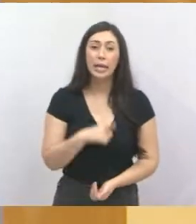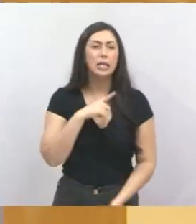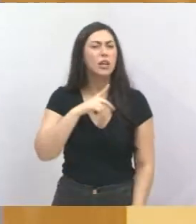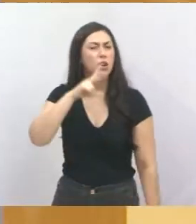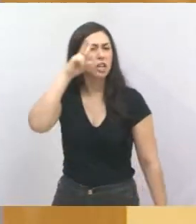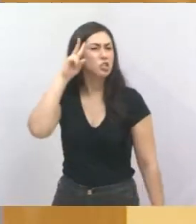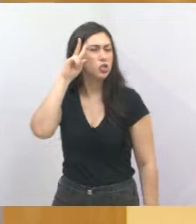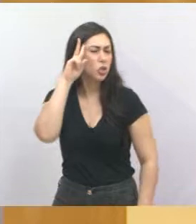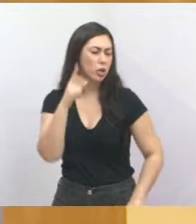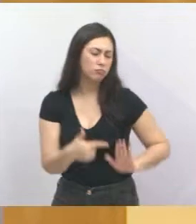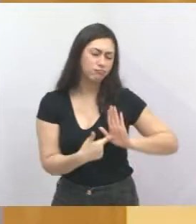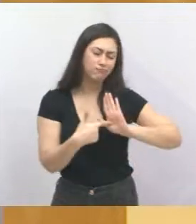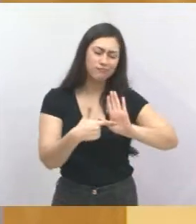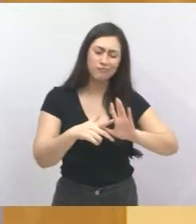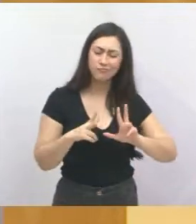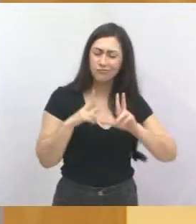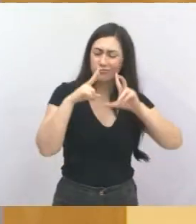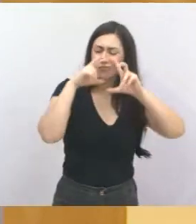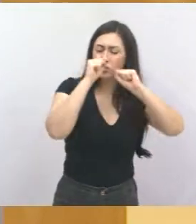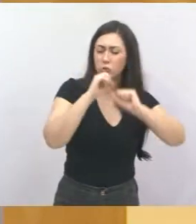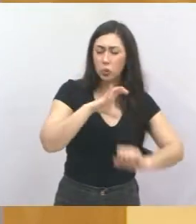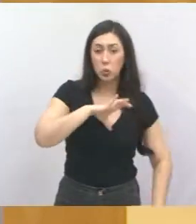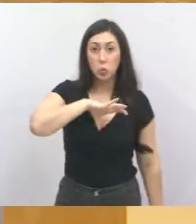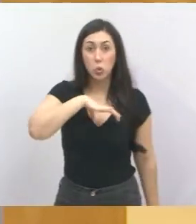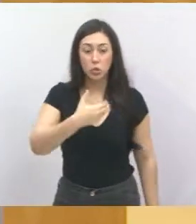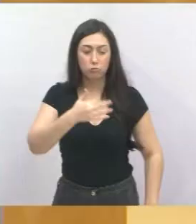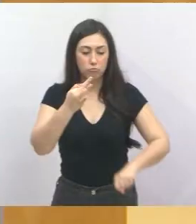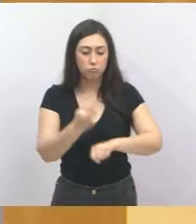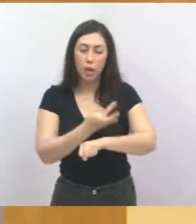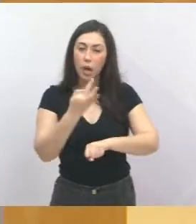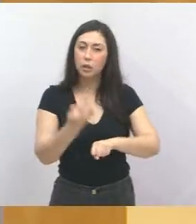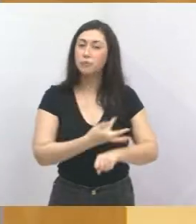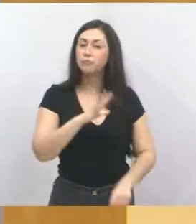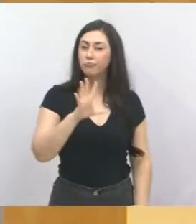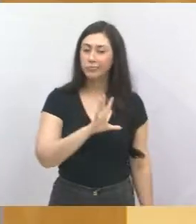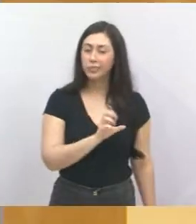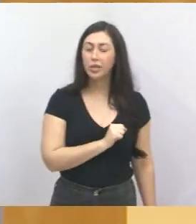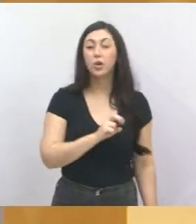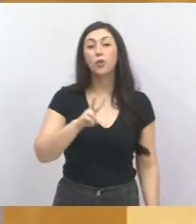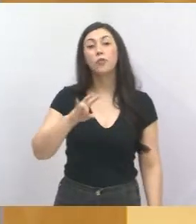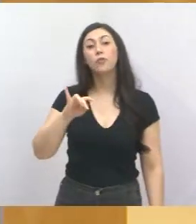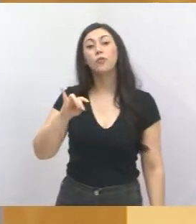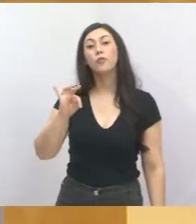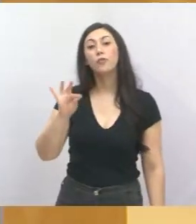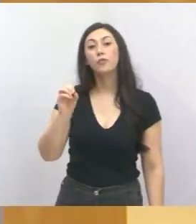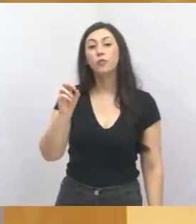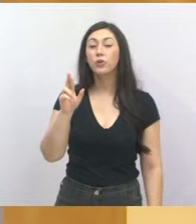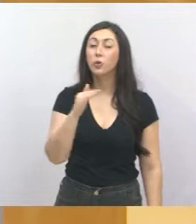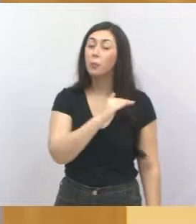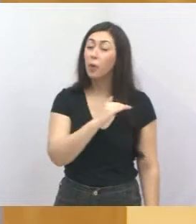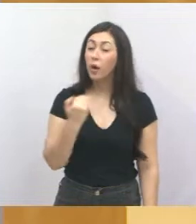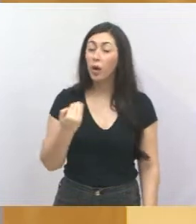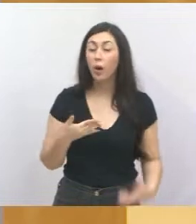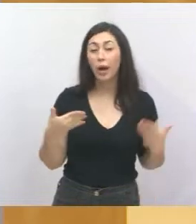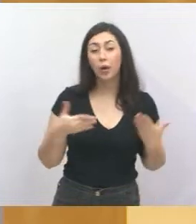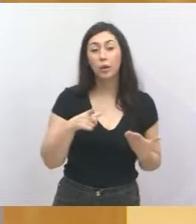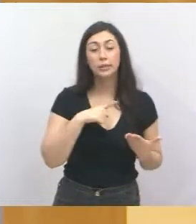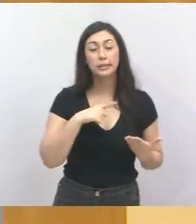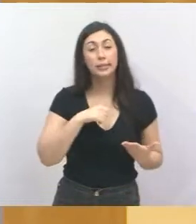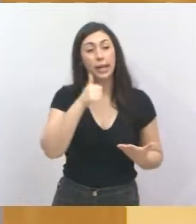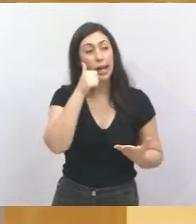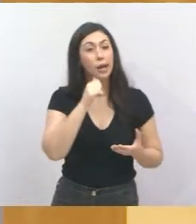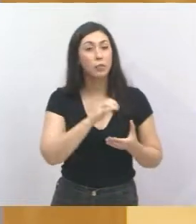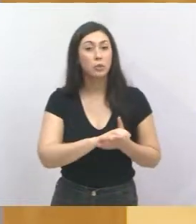a força, a coragem, a perseverança e o amor. Vitor partiu deixando sua esposa Maria de Lourdes,